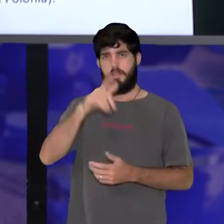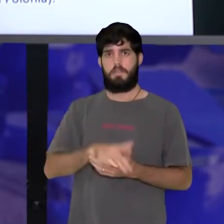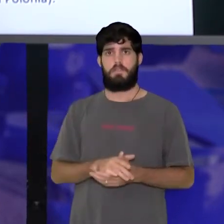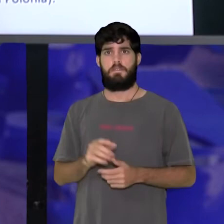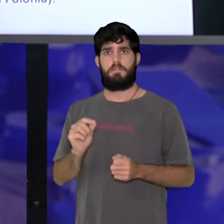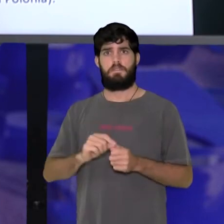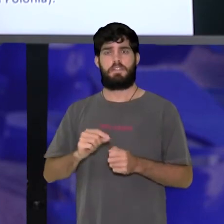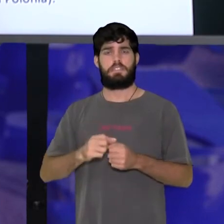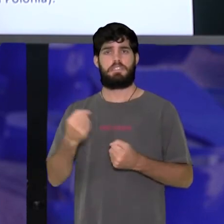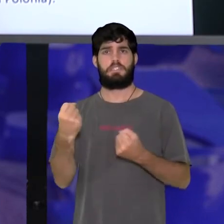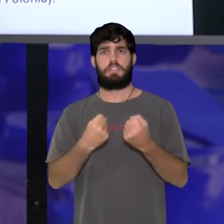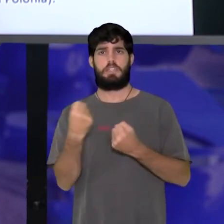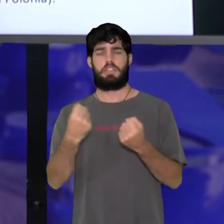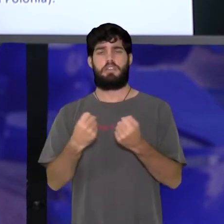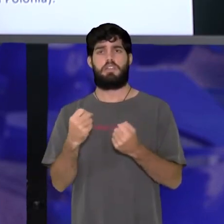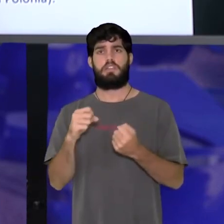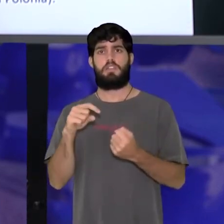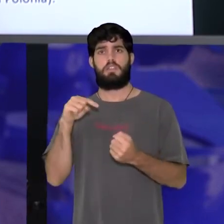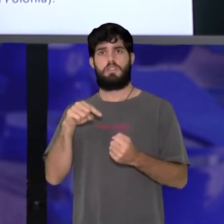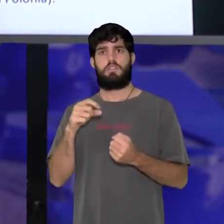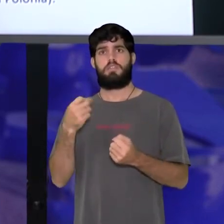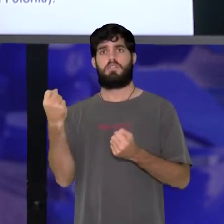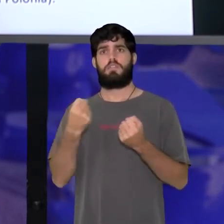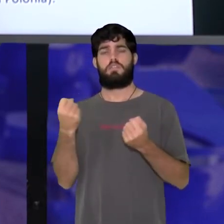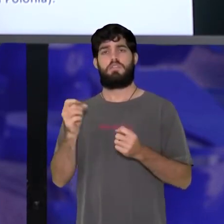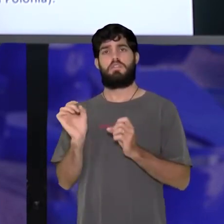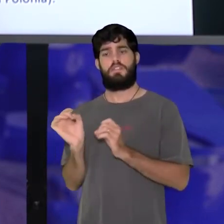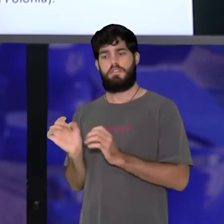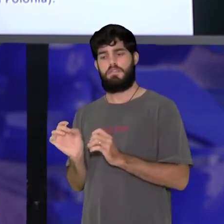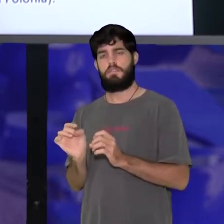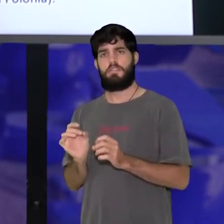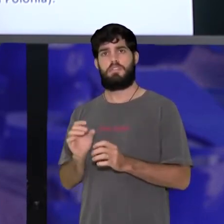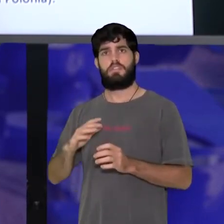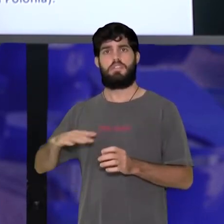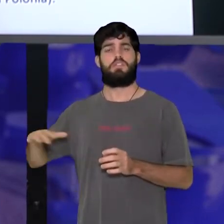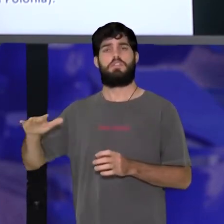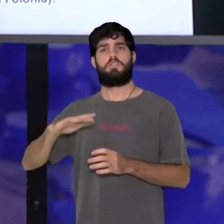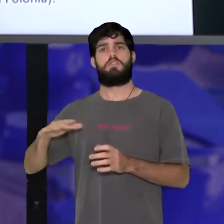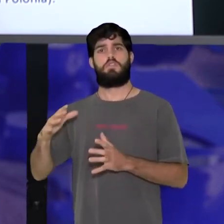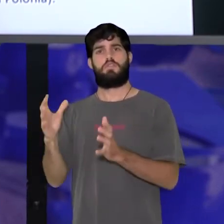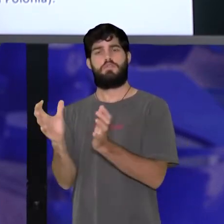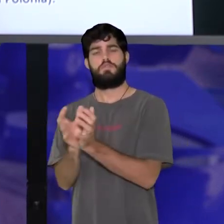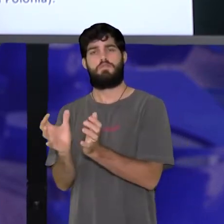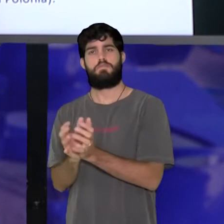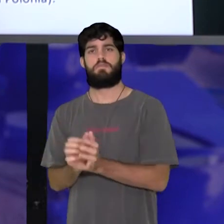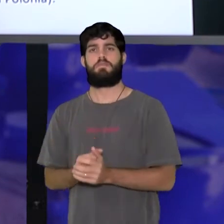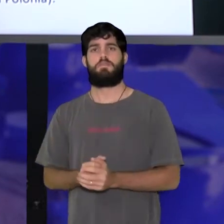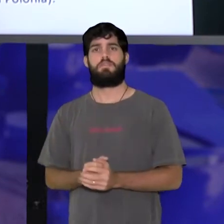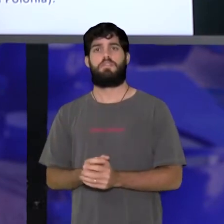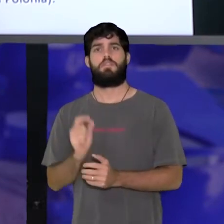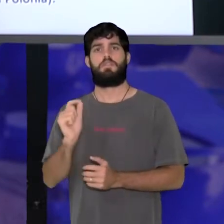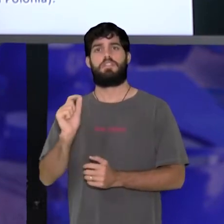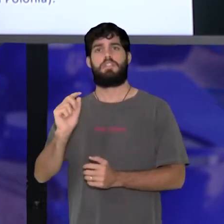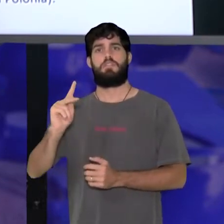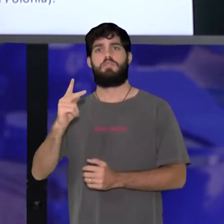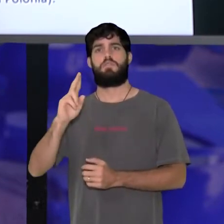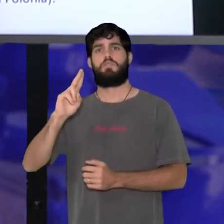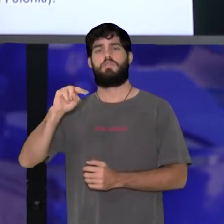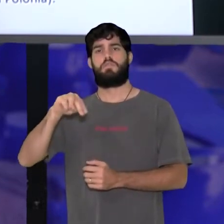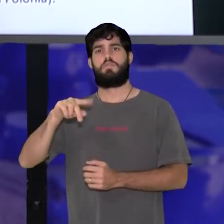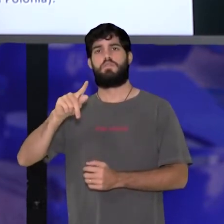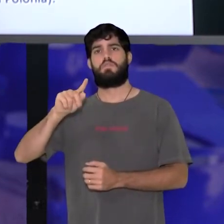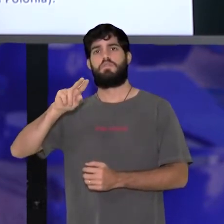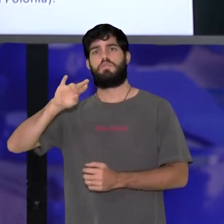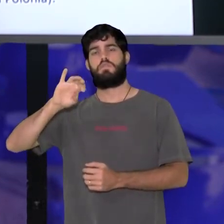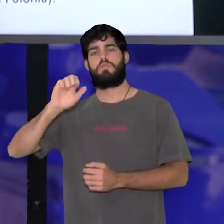faz carros. Então a Alemanha vai vender carro para todo o bloco. O que é que a Hungria tem? Trigo,